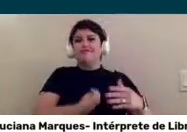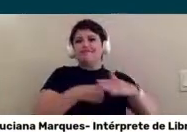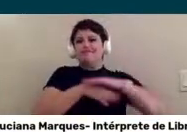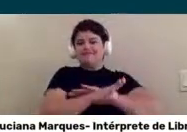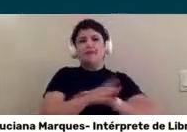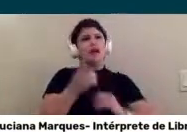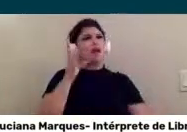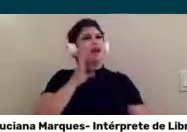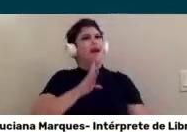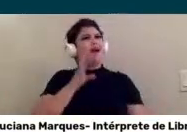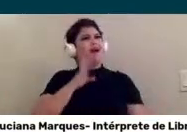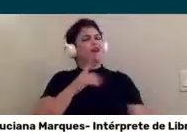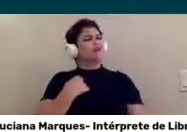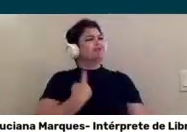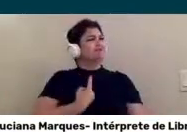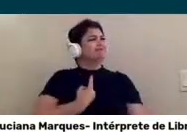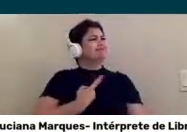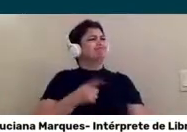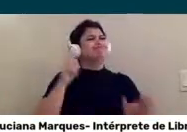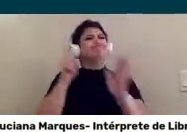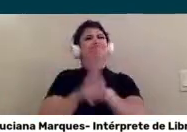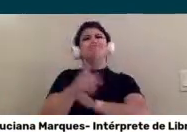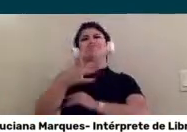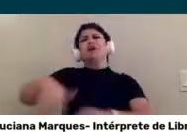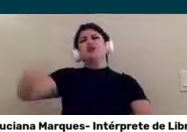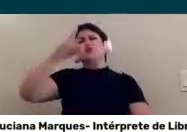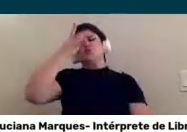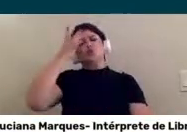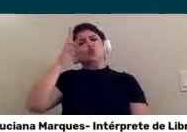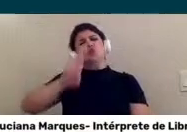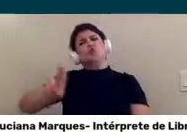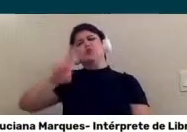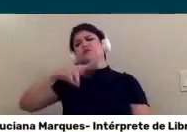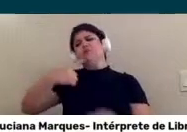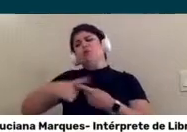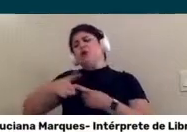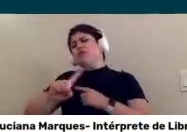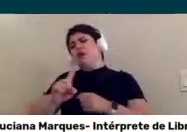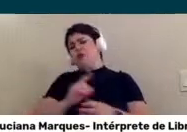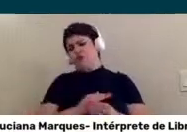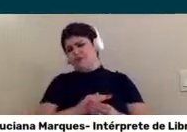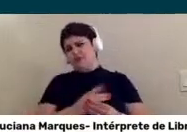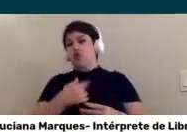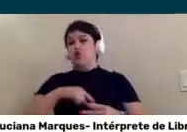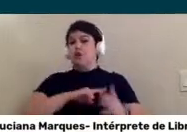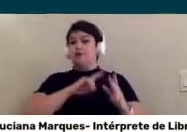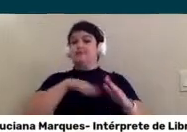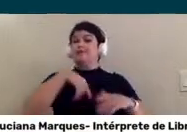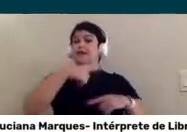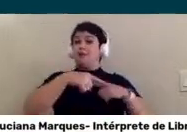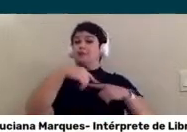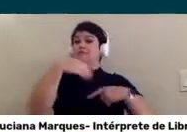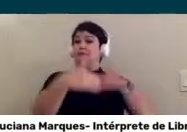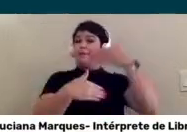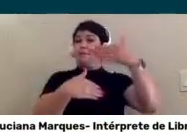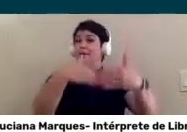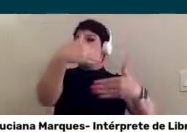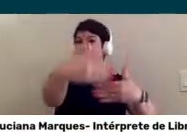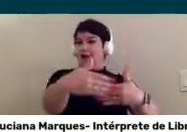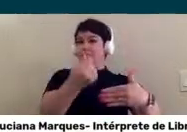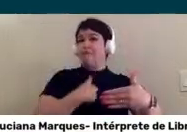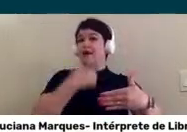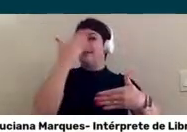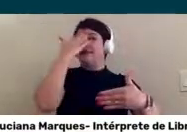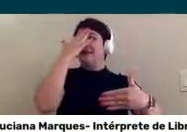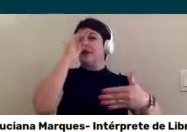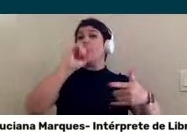gente se perguntava, mas por que ninguém está usando? Então a gente teve que dar os passos seguintes nessa jornada, né? De entender qual está